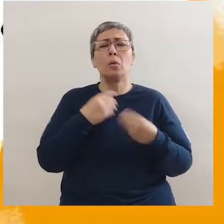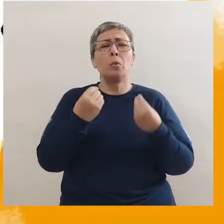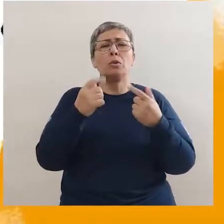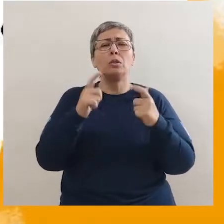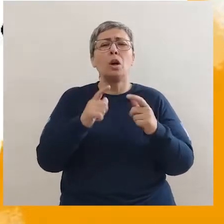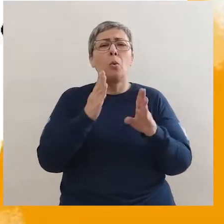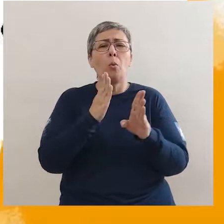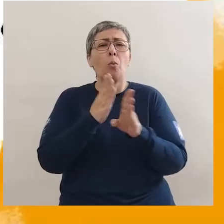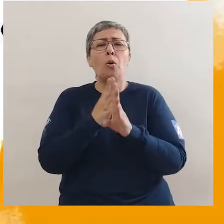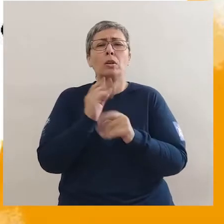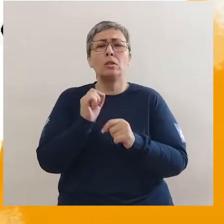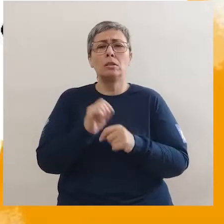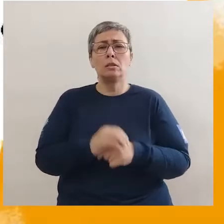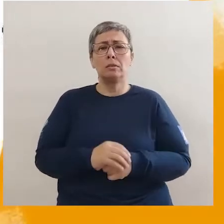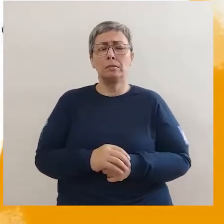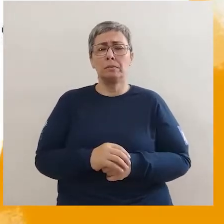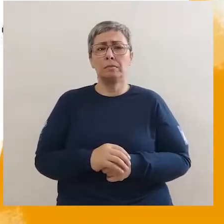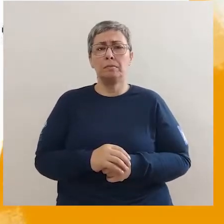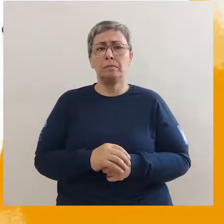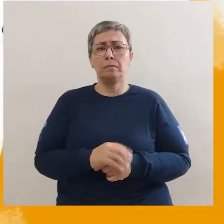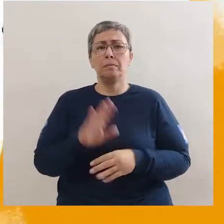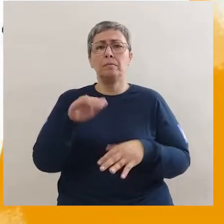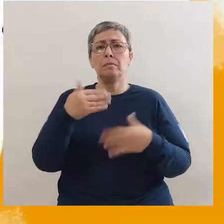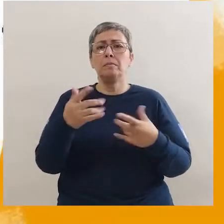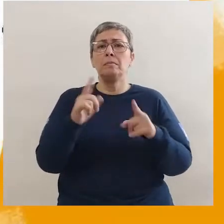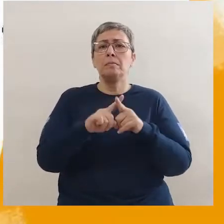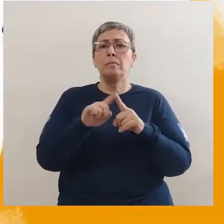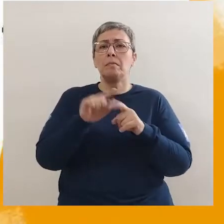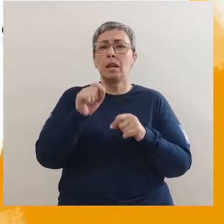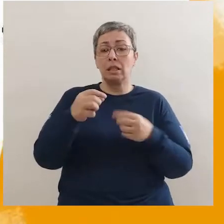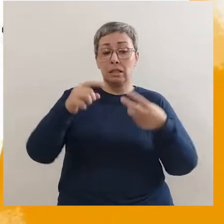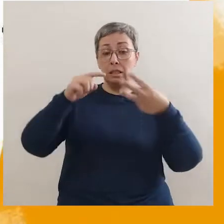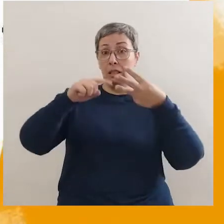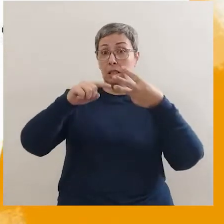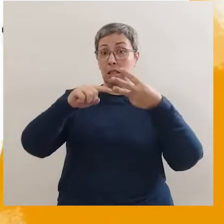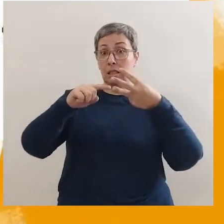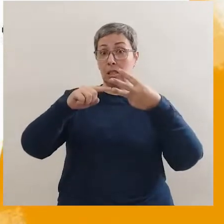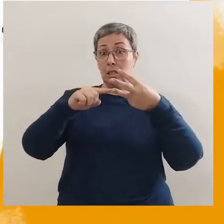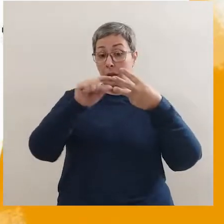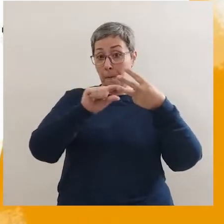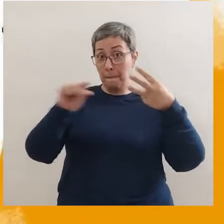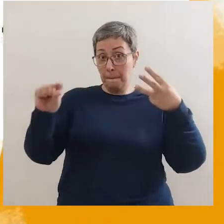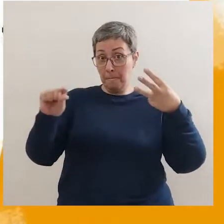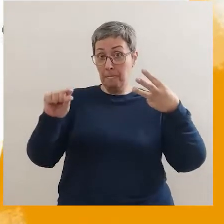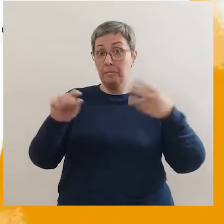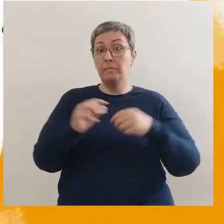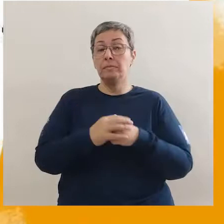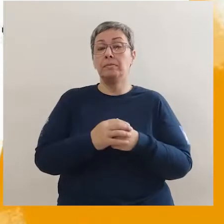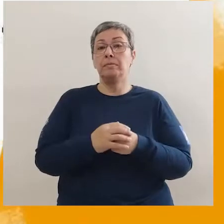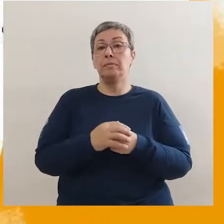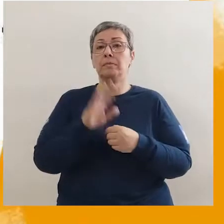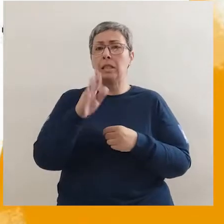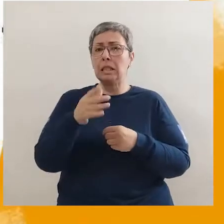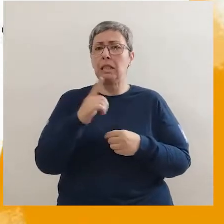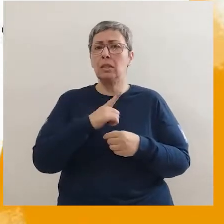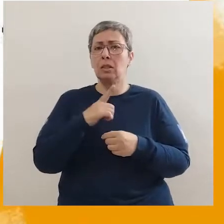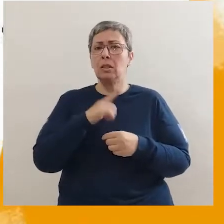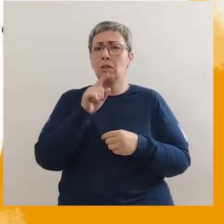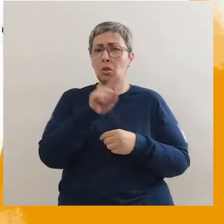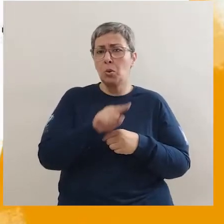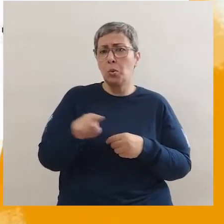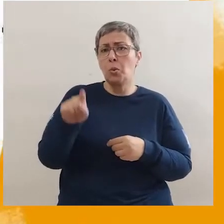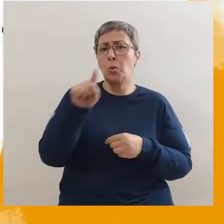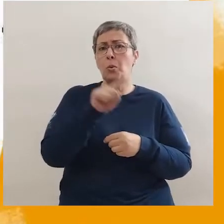número aí? Então tá lá, ó, no terceiro verso, certo? Já circulei aí o